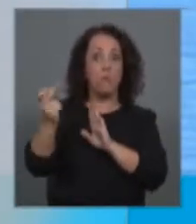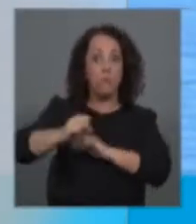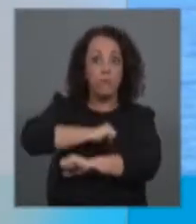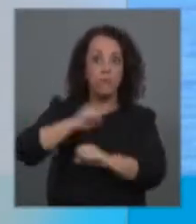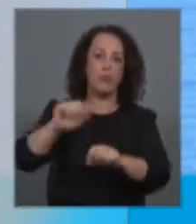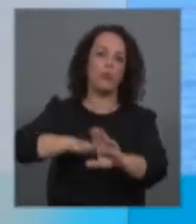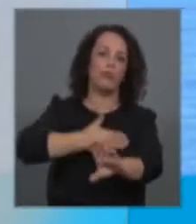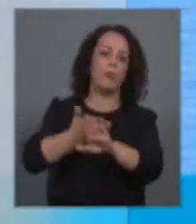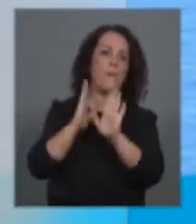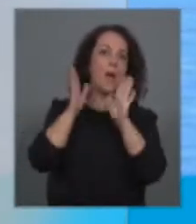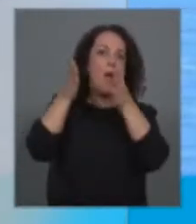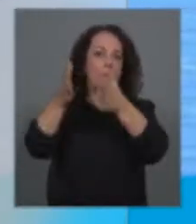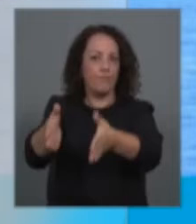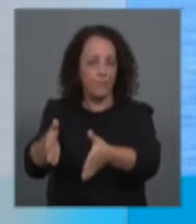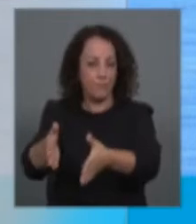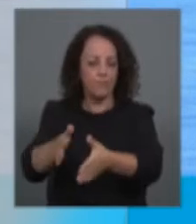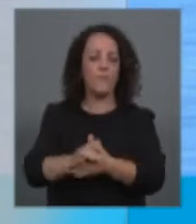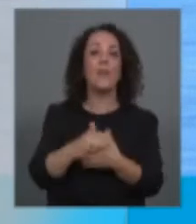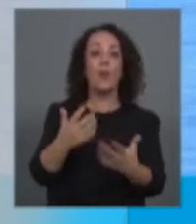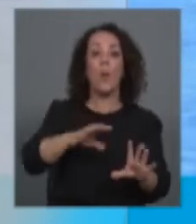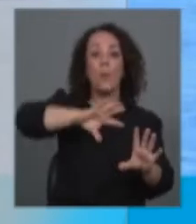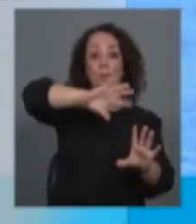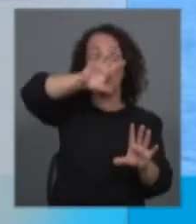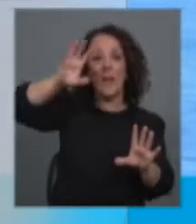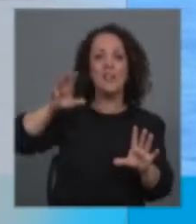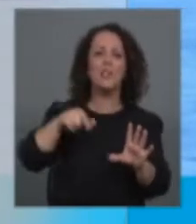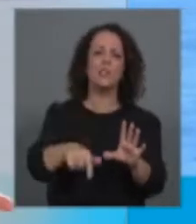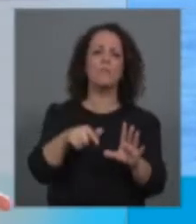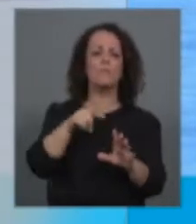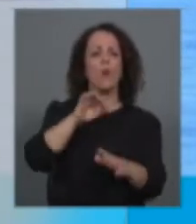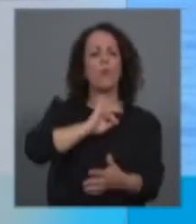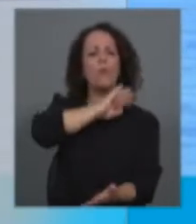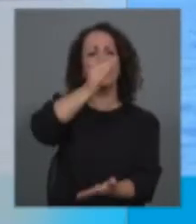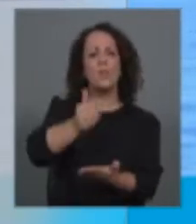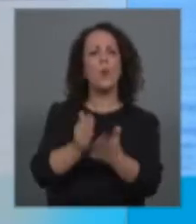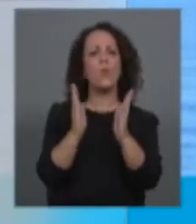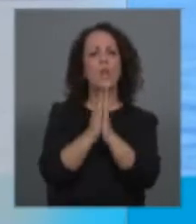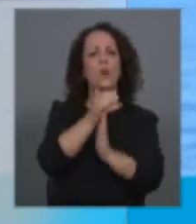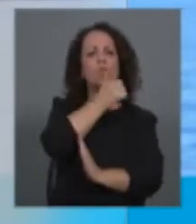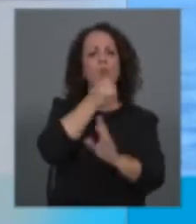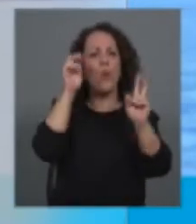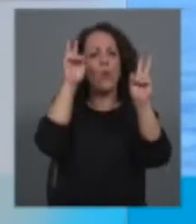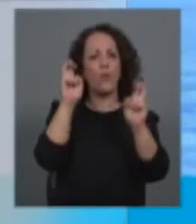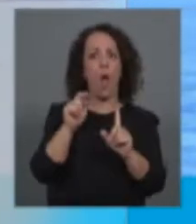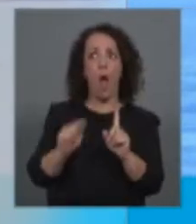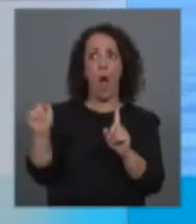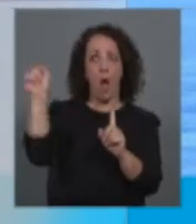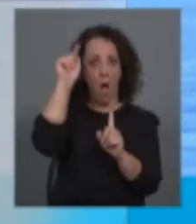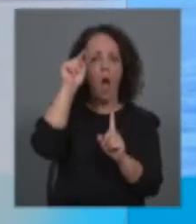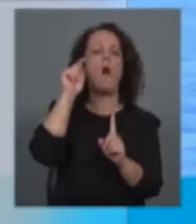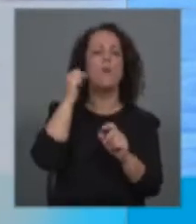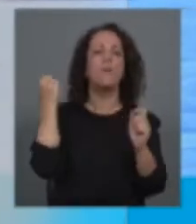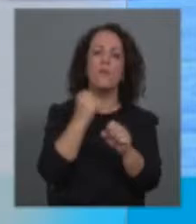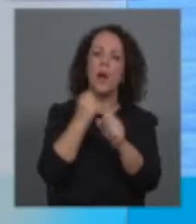necessidade de ajuda. E por isso todos os países onde está presente a Ajuda à Igreja que Sofre estão neste momento mobilizados nestas campanhas, porque é preciso de facto um esforço muito,